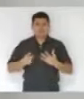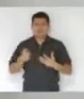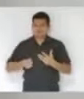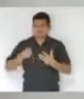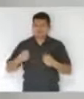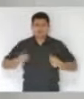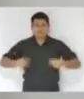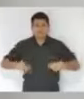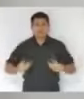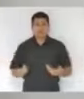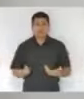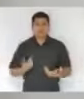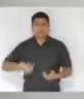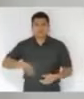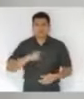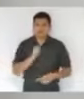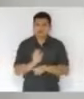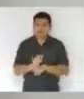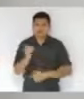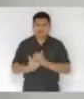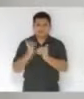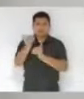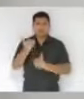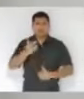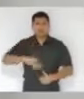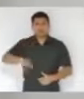cidade, a nossa região, e o nosso estado e o nosso